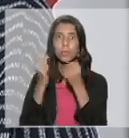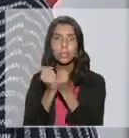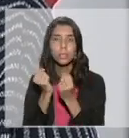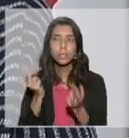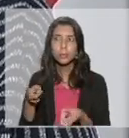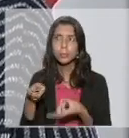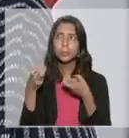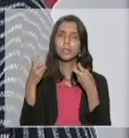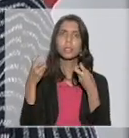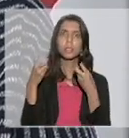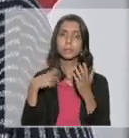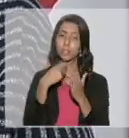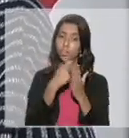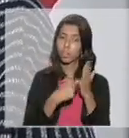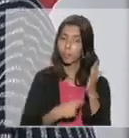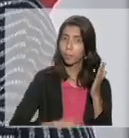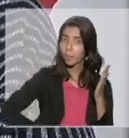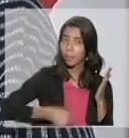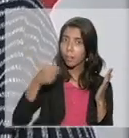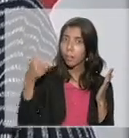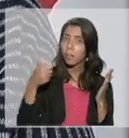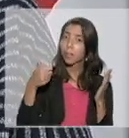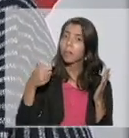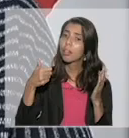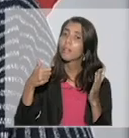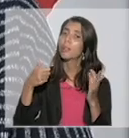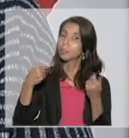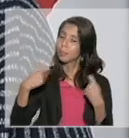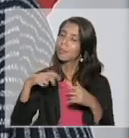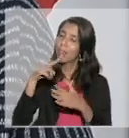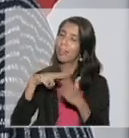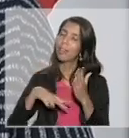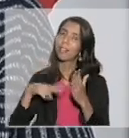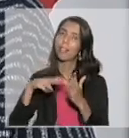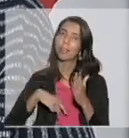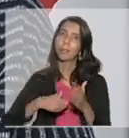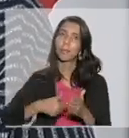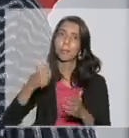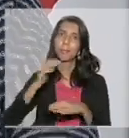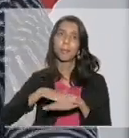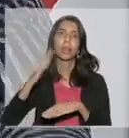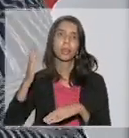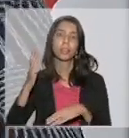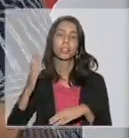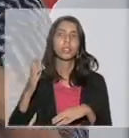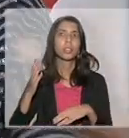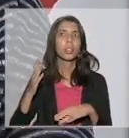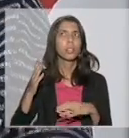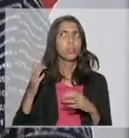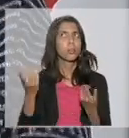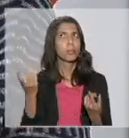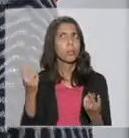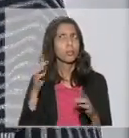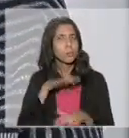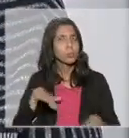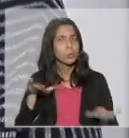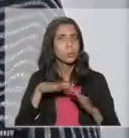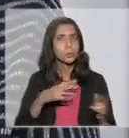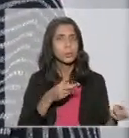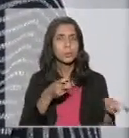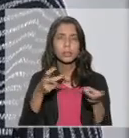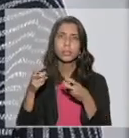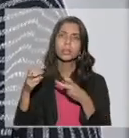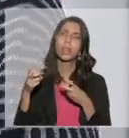oficina, elas começam a se dar conta de que para escrever melhor, elas têm que ler mais. Aí elas começam, é todo um universo que se